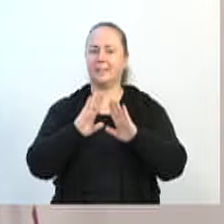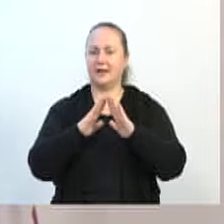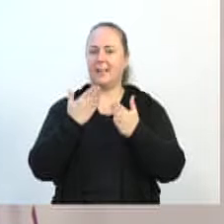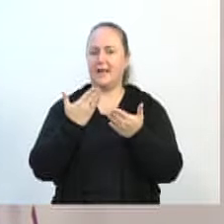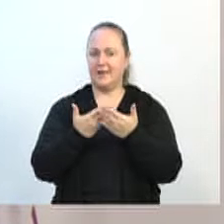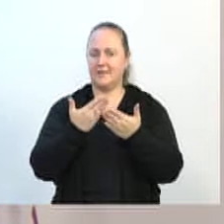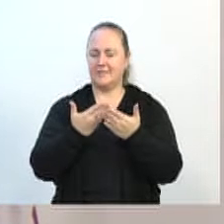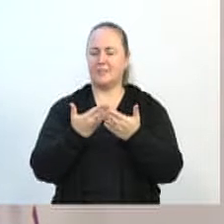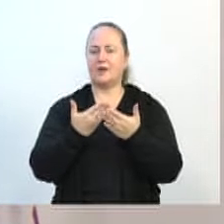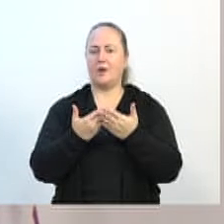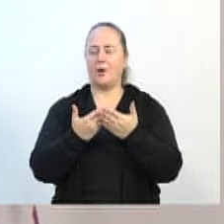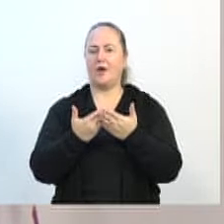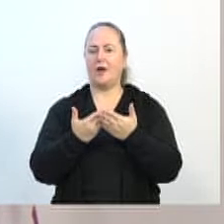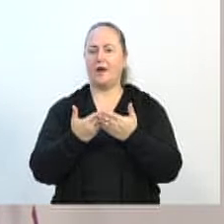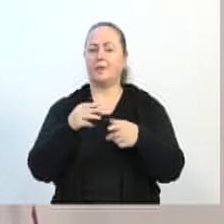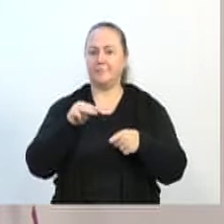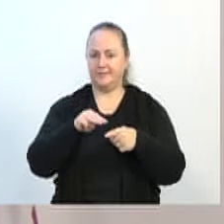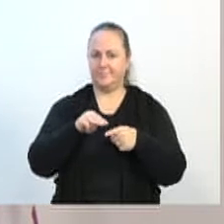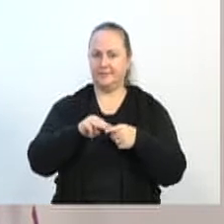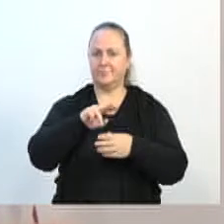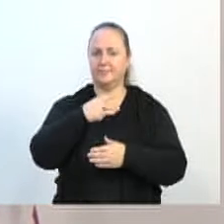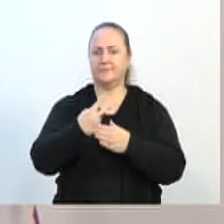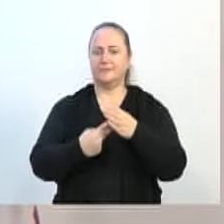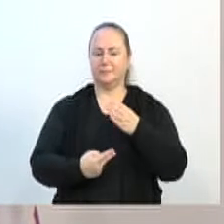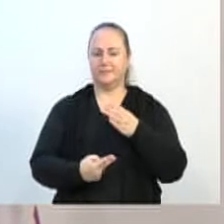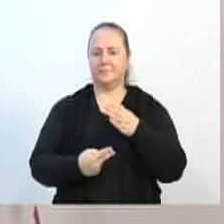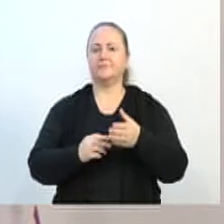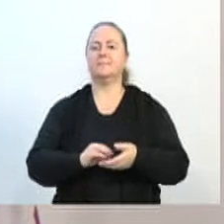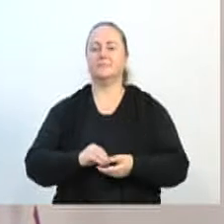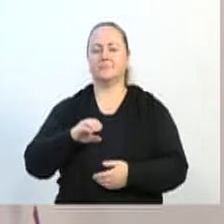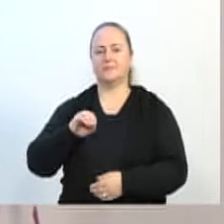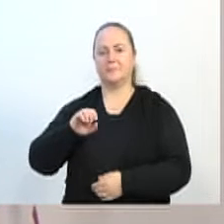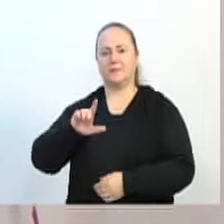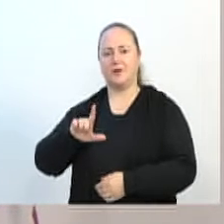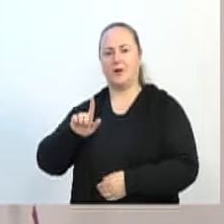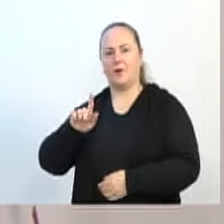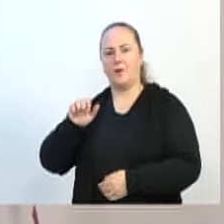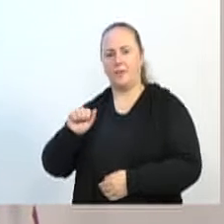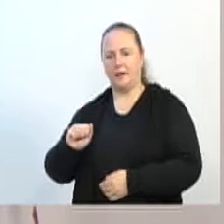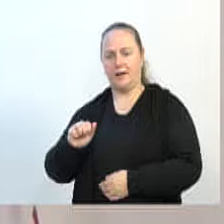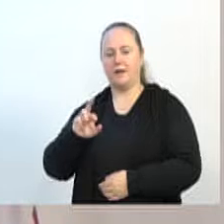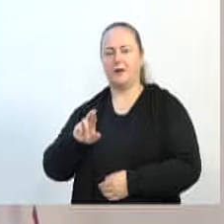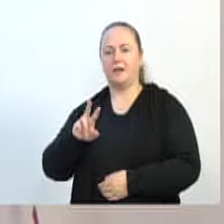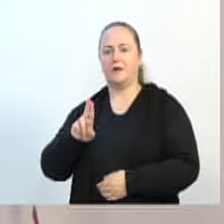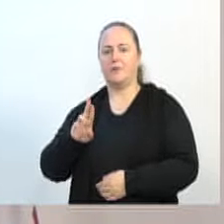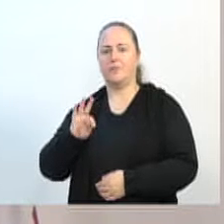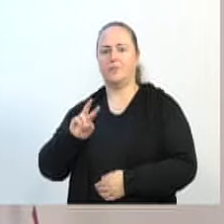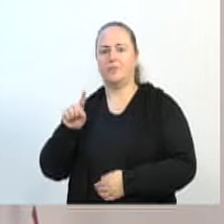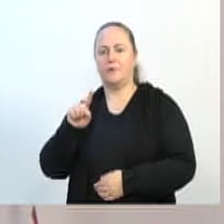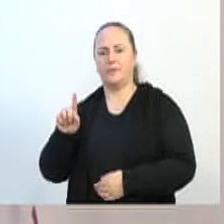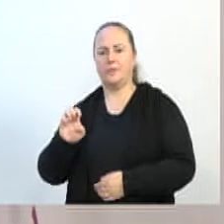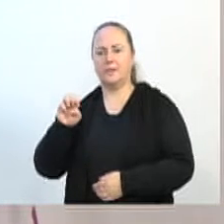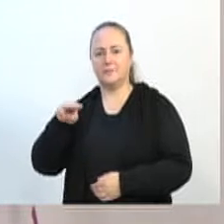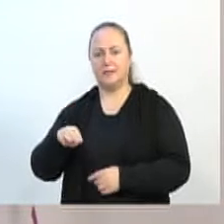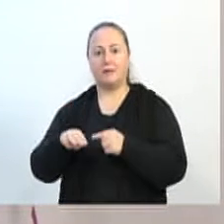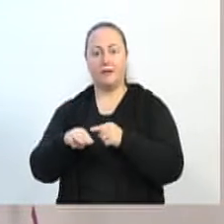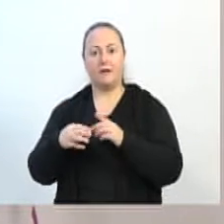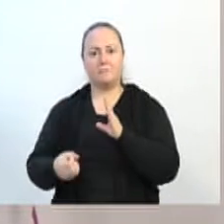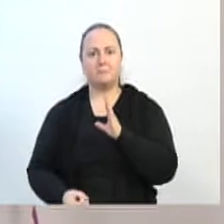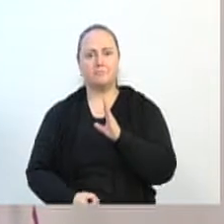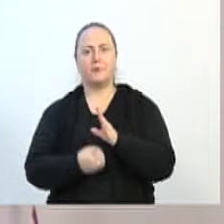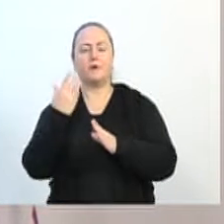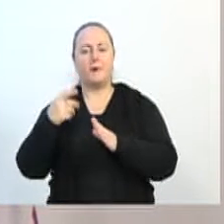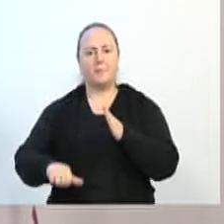Básica Municipal Bilingue Olga Hutzen, na Itopavazinha, foi a pioneira na rede municipal de ensino